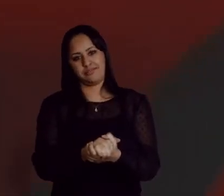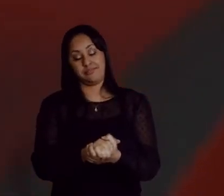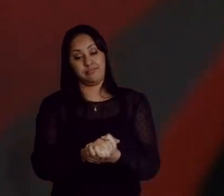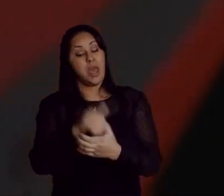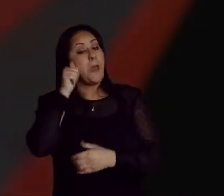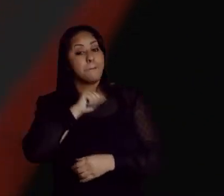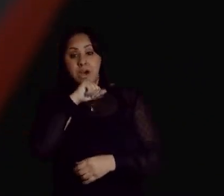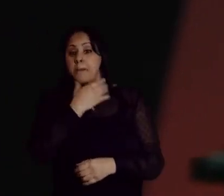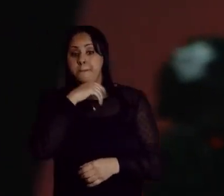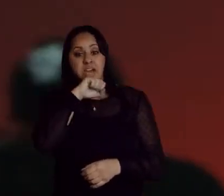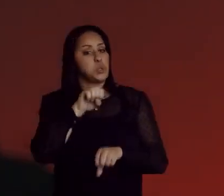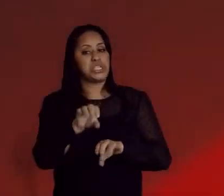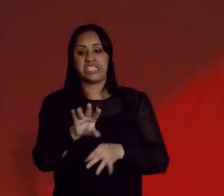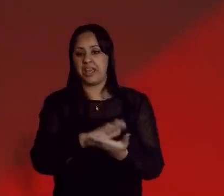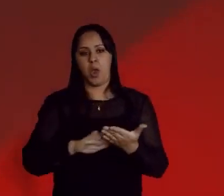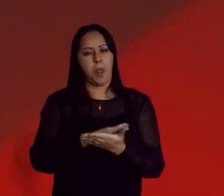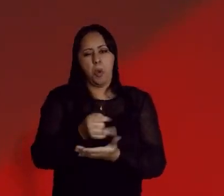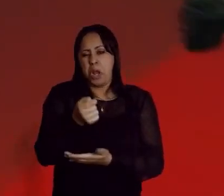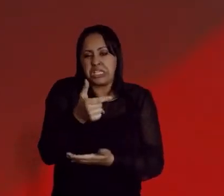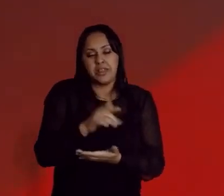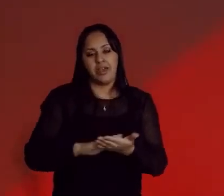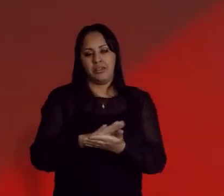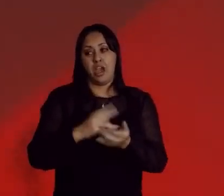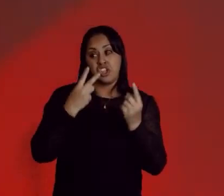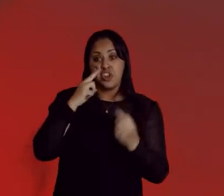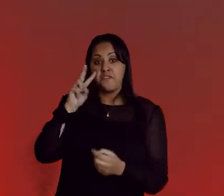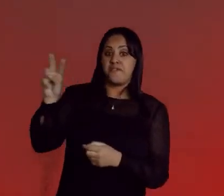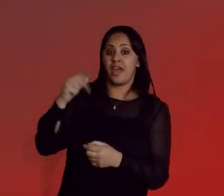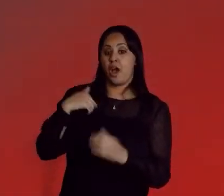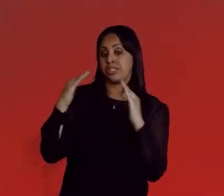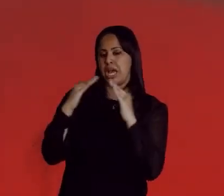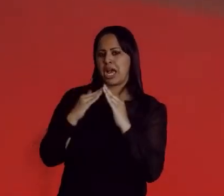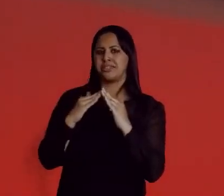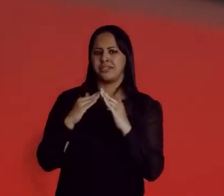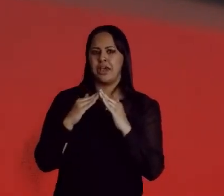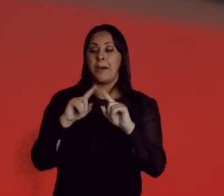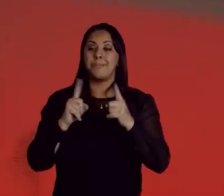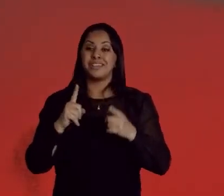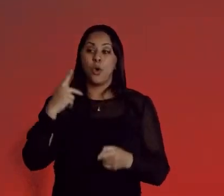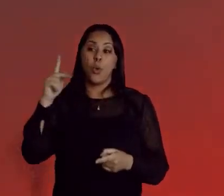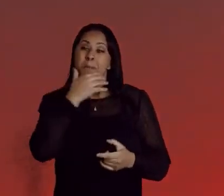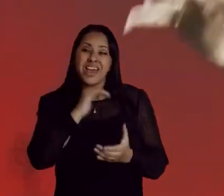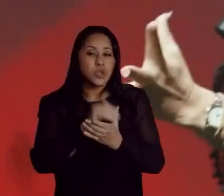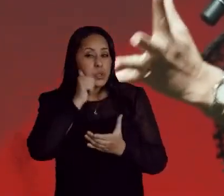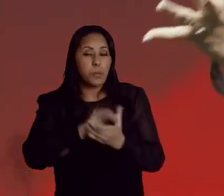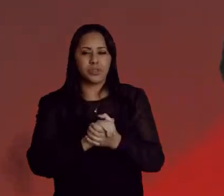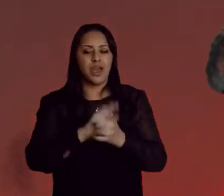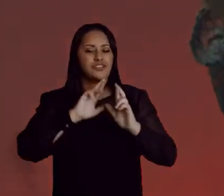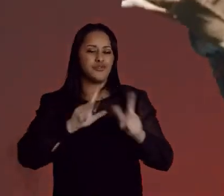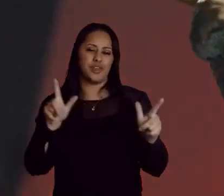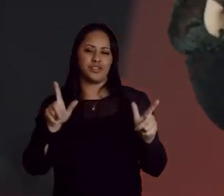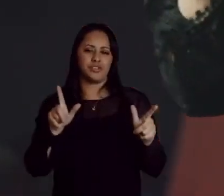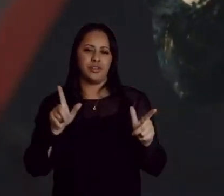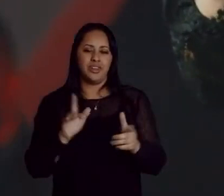Mamãe e papai não ensinam muita coisa. A gente vem com a bagagem da mamãe e do papai, e o outro também vem com a bagagem dele, e a gente é jogado no